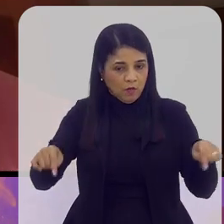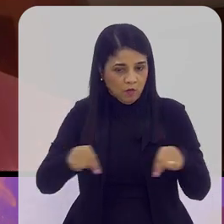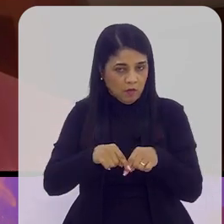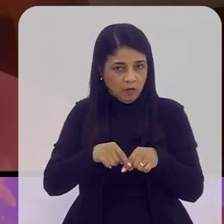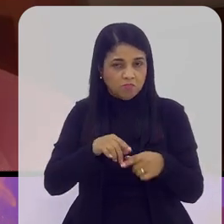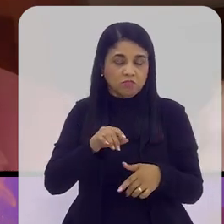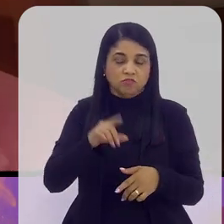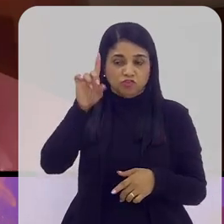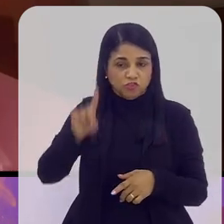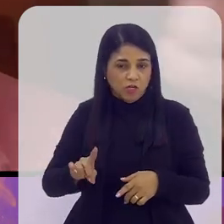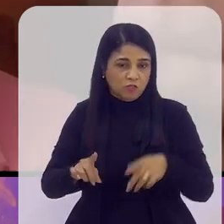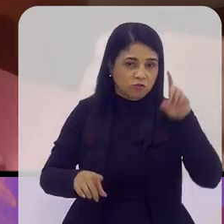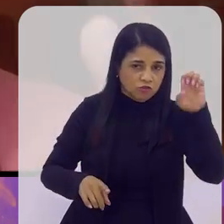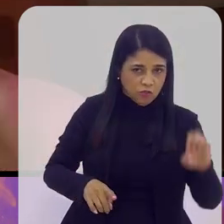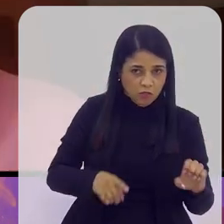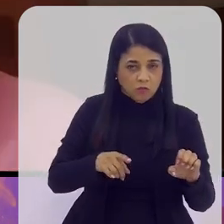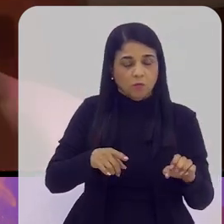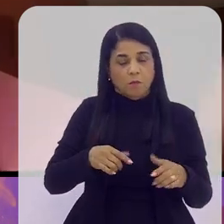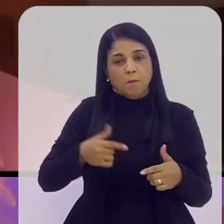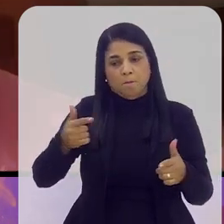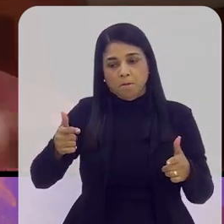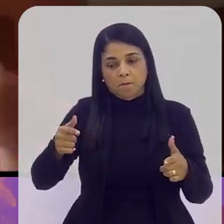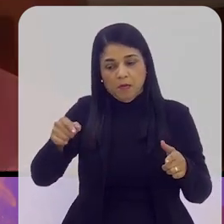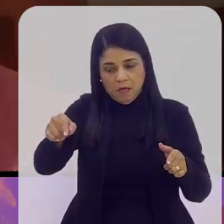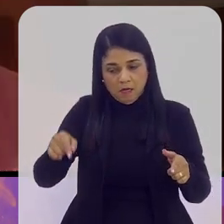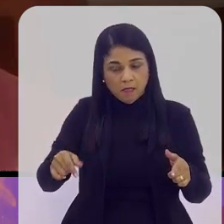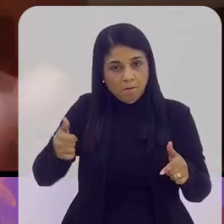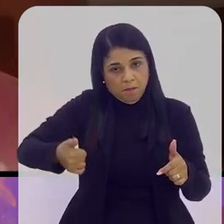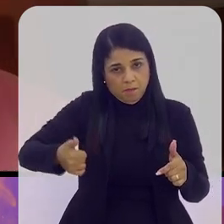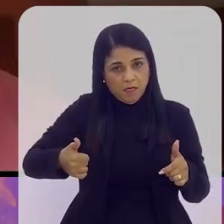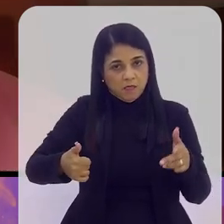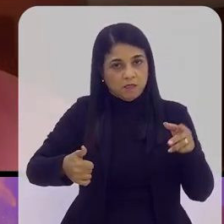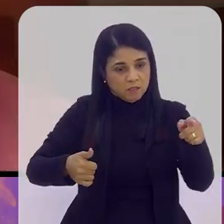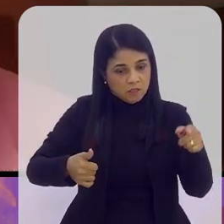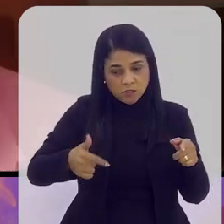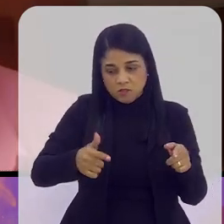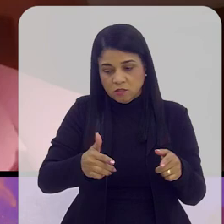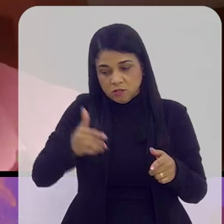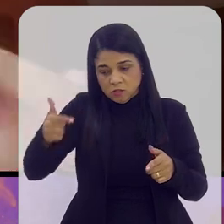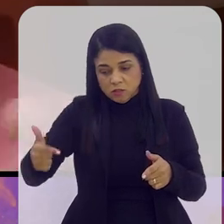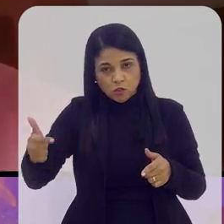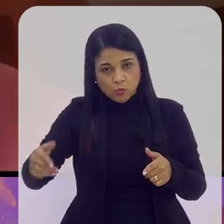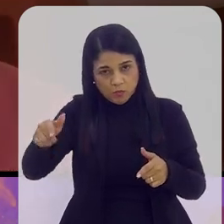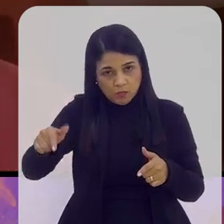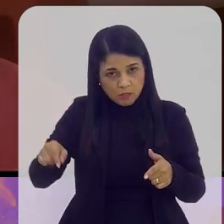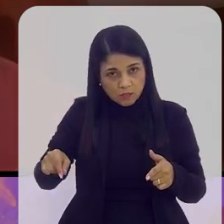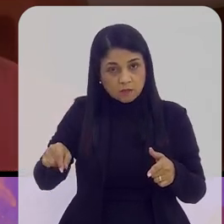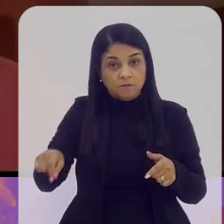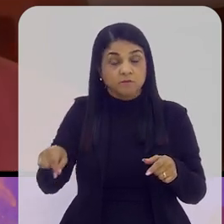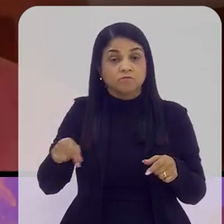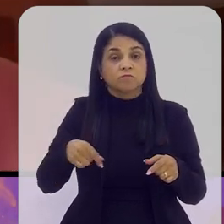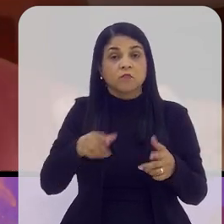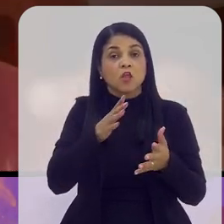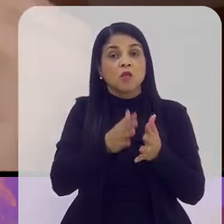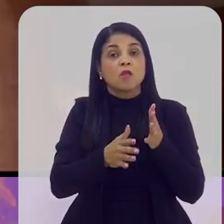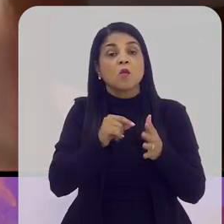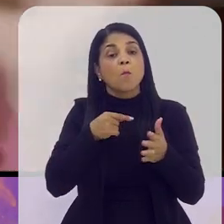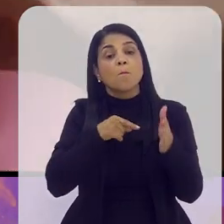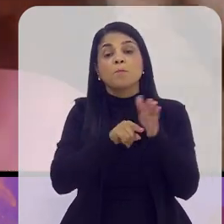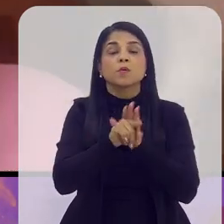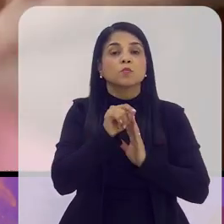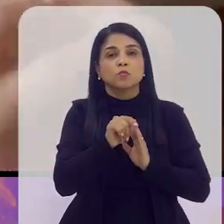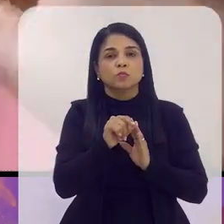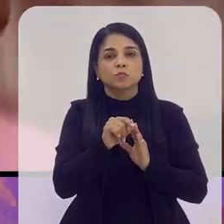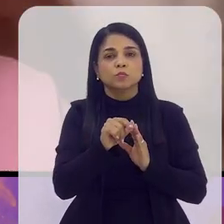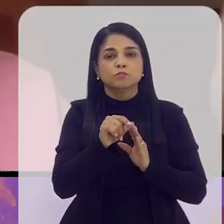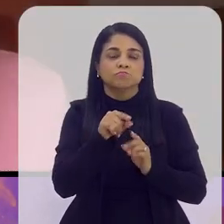criativa do meio-campo. Lado esquerdo, lado direito, primeira linha, segunda linha, corredor central, finaliza. O Brasil não tem isso em profusão. E aí, eu